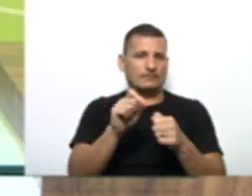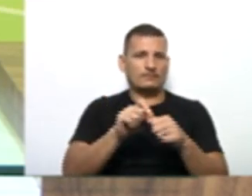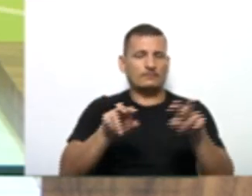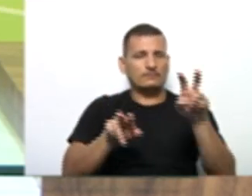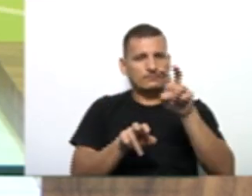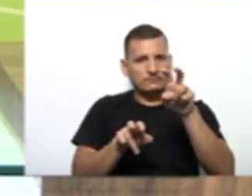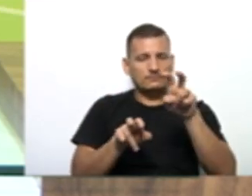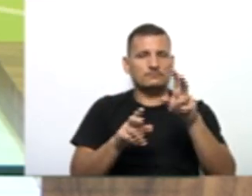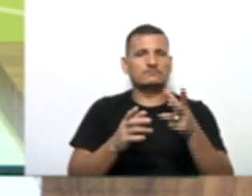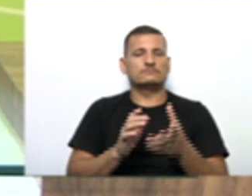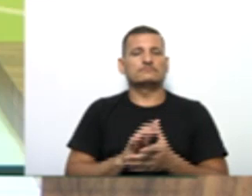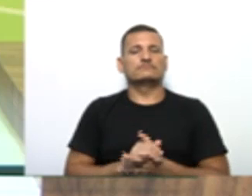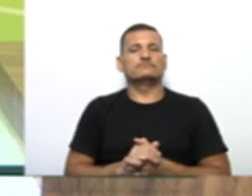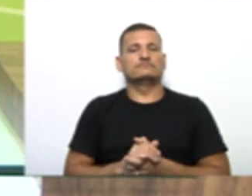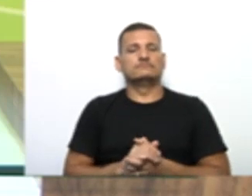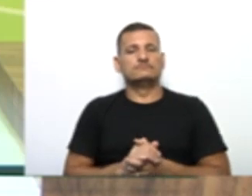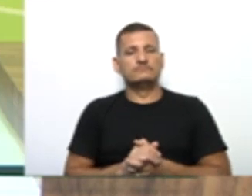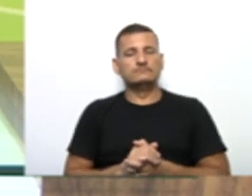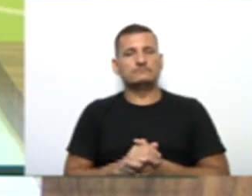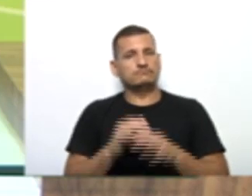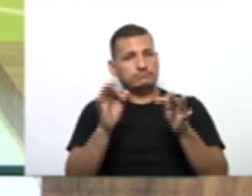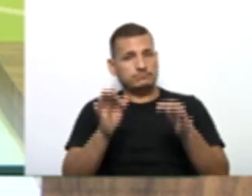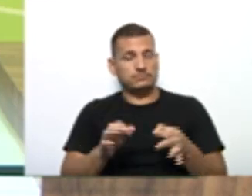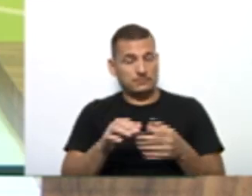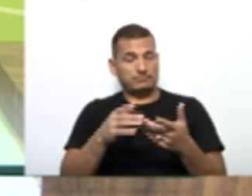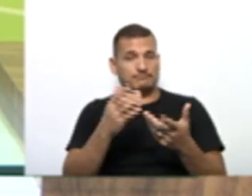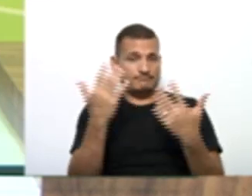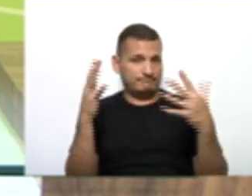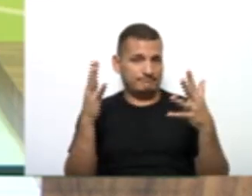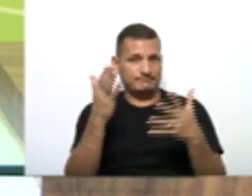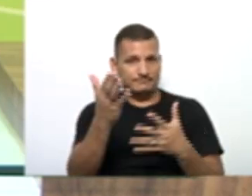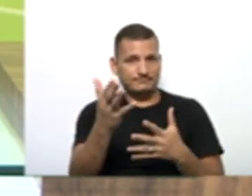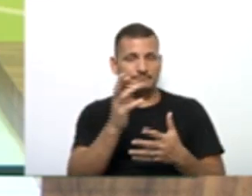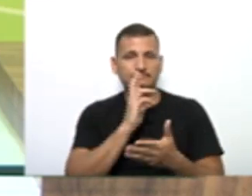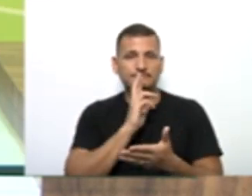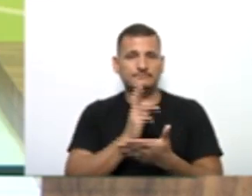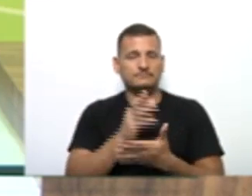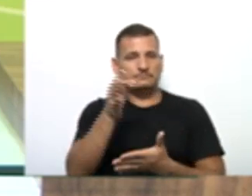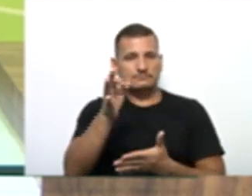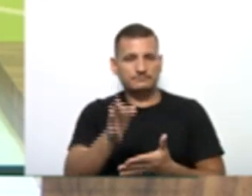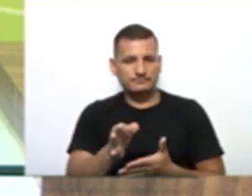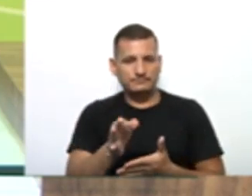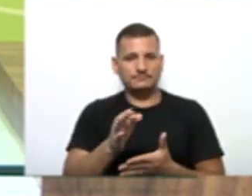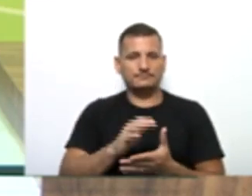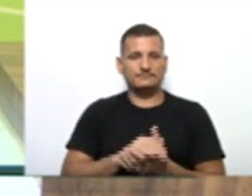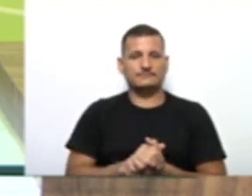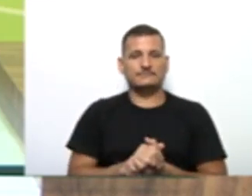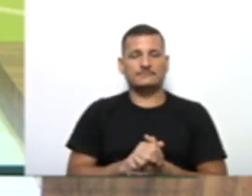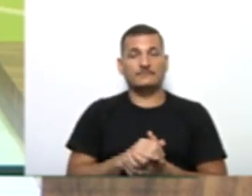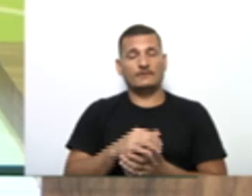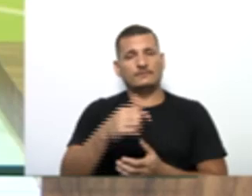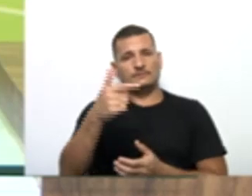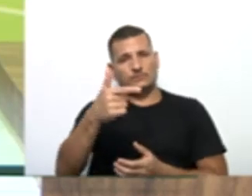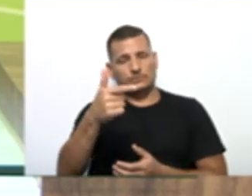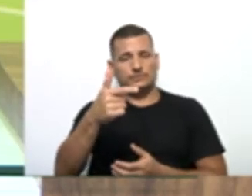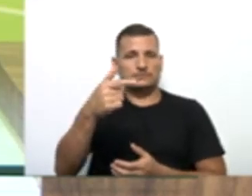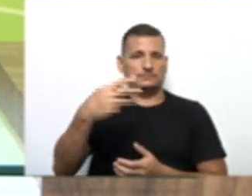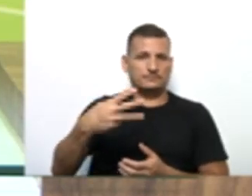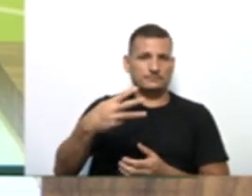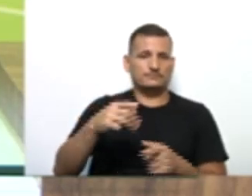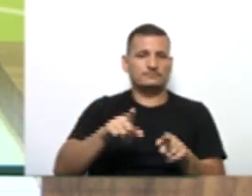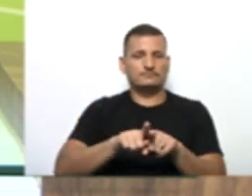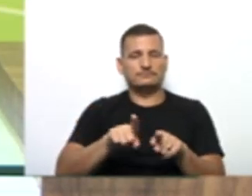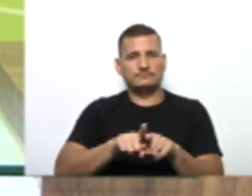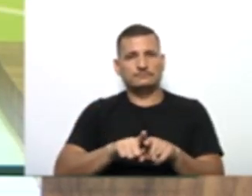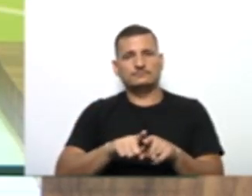né, certinha. O Wendel, parabéns pela resposta, a questão está correta. É fácil também a questão 2 e a questão 3, para que você